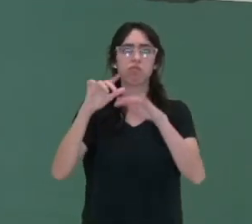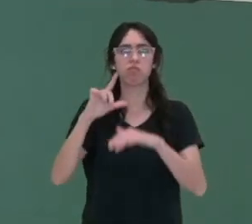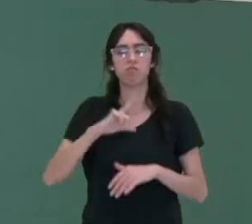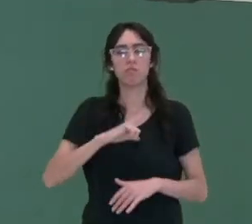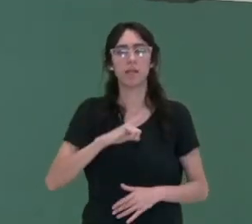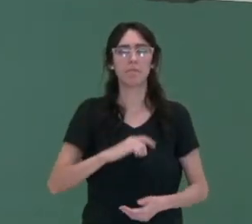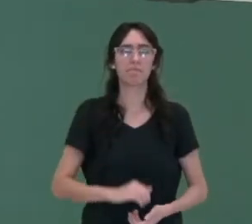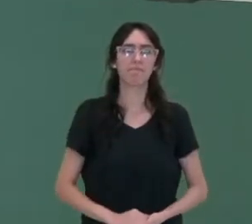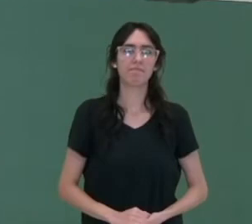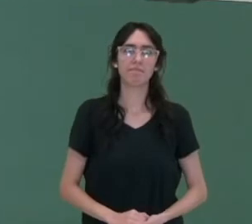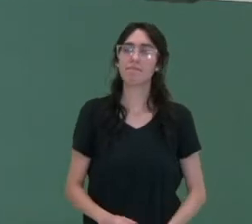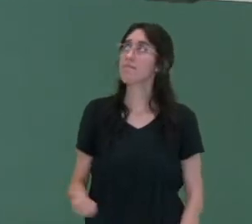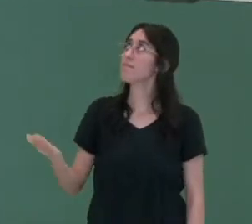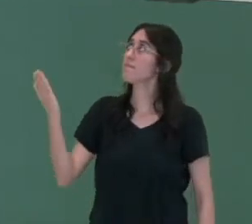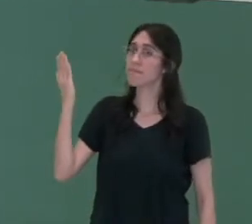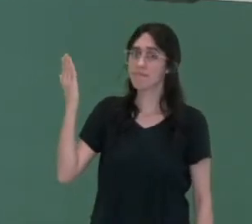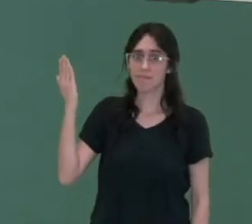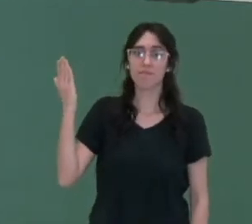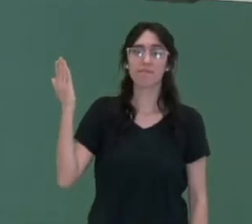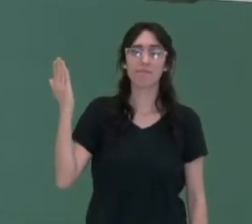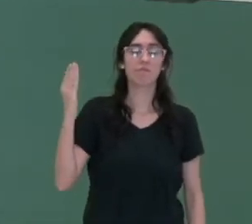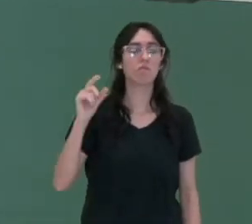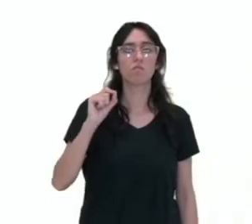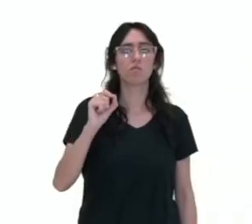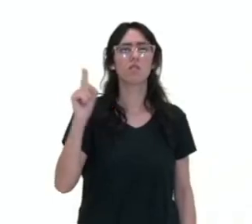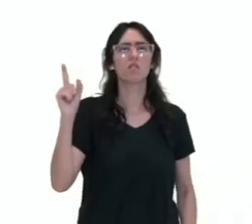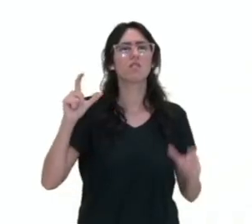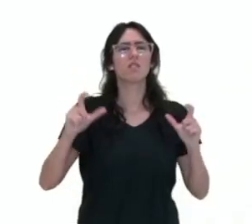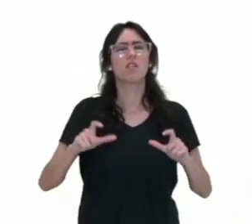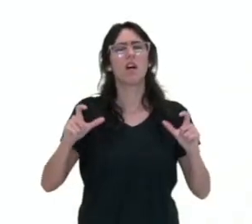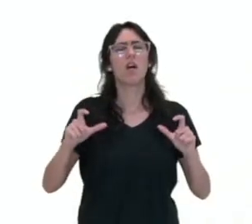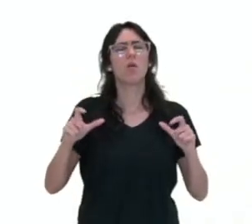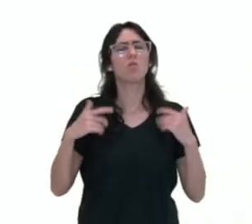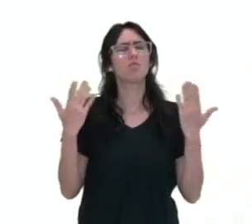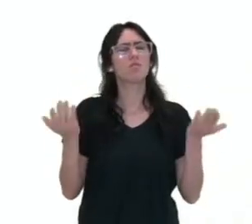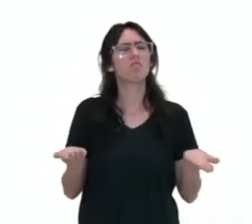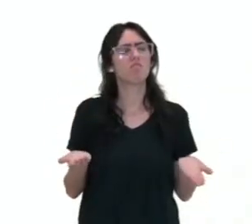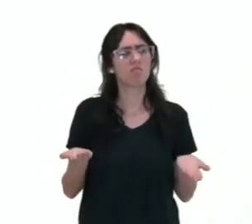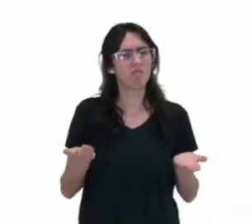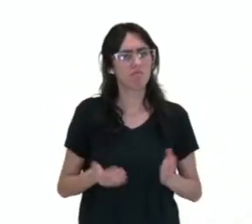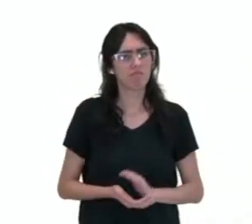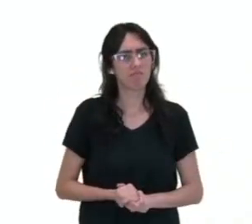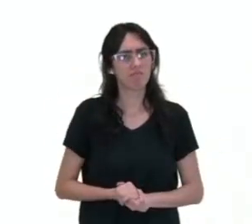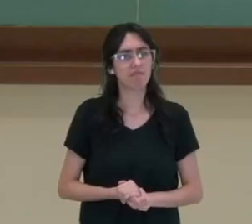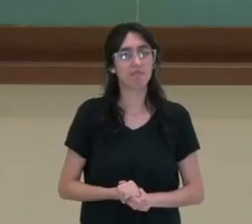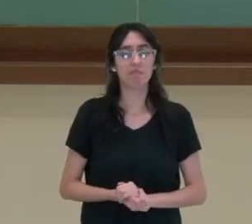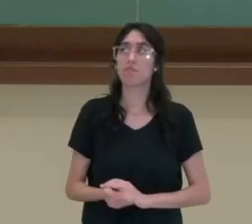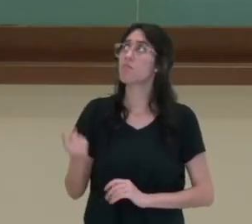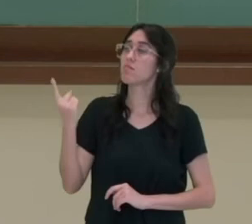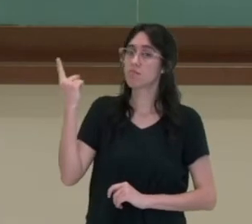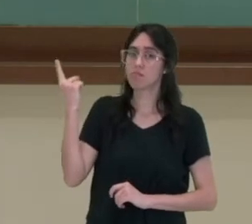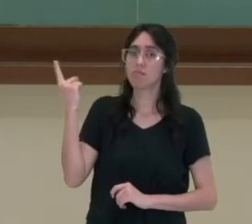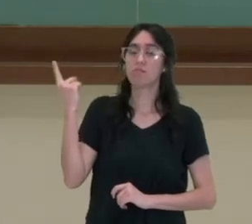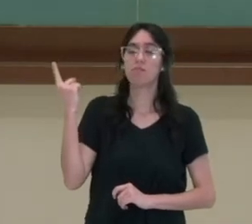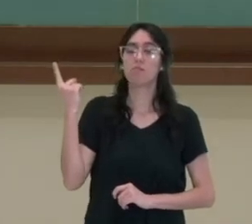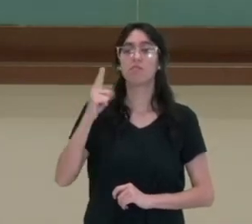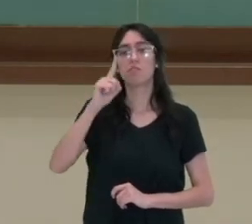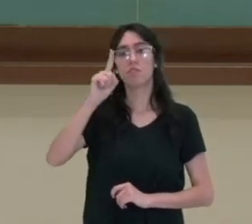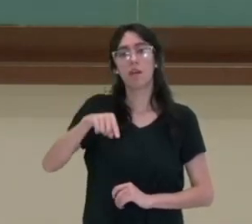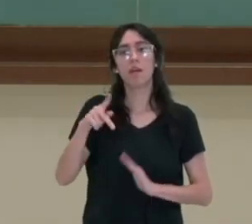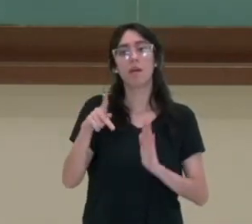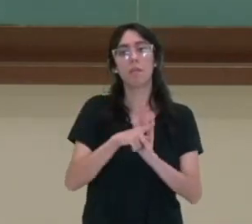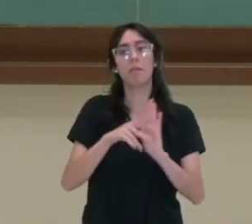inundadas. Já a Mata Atlântica, aonde está localizada a Mata Atlântica? Mata Atlântica encontra-se localizada na